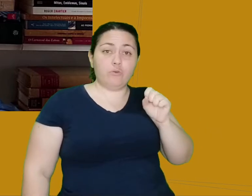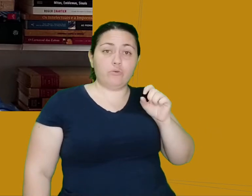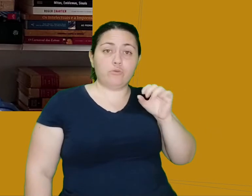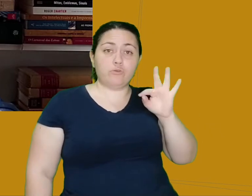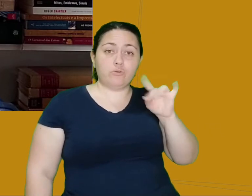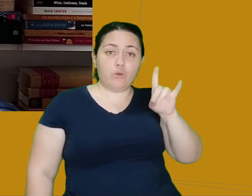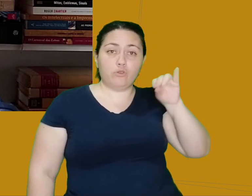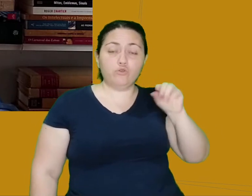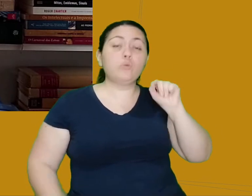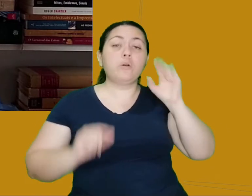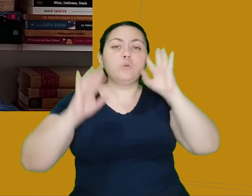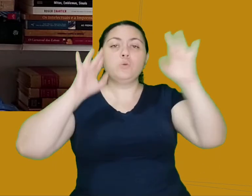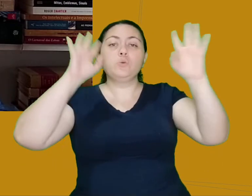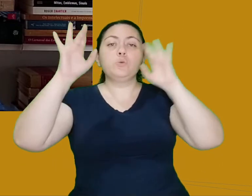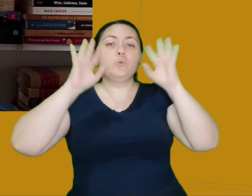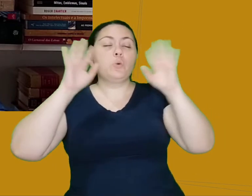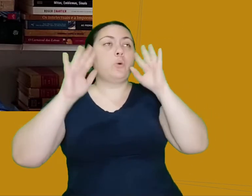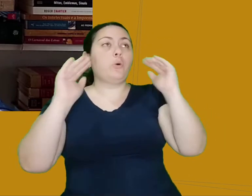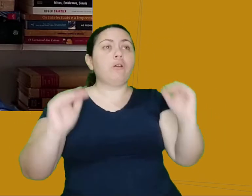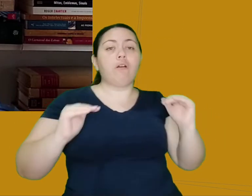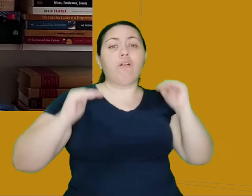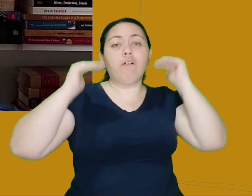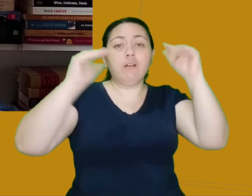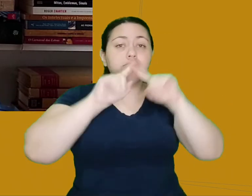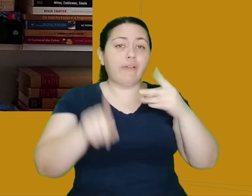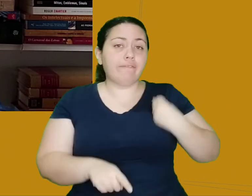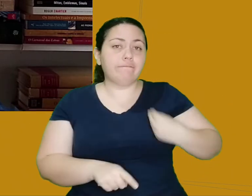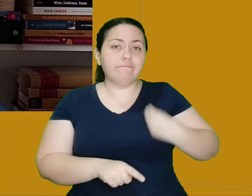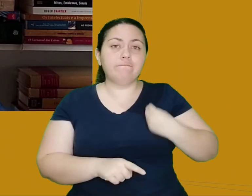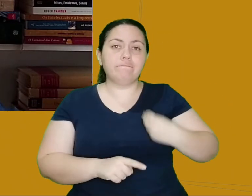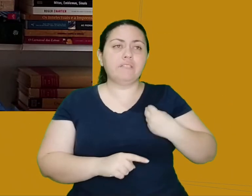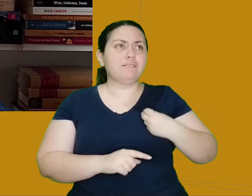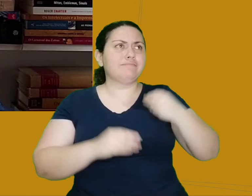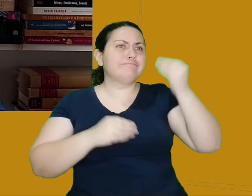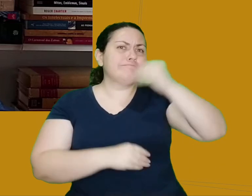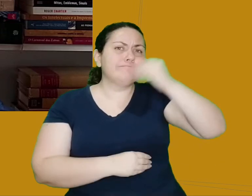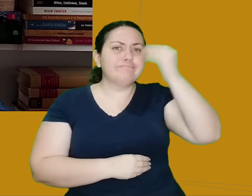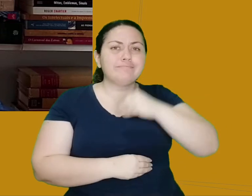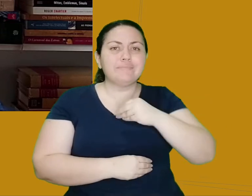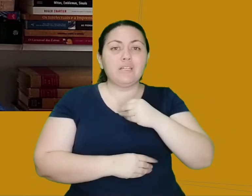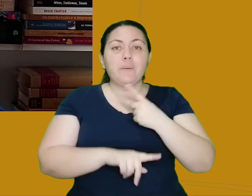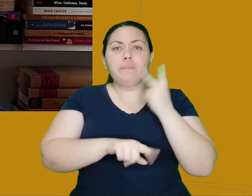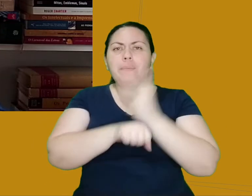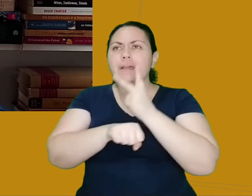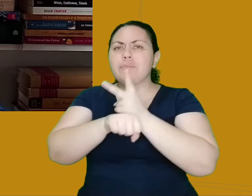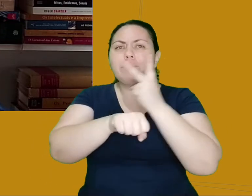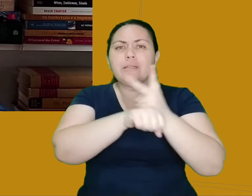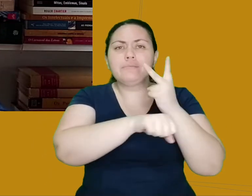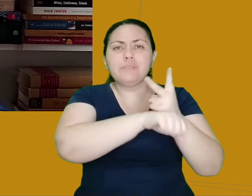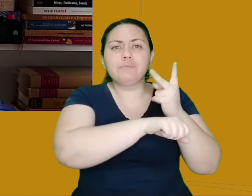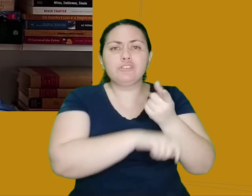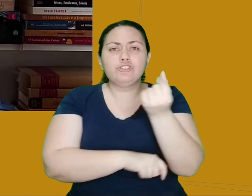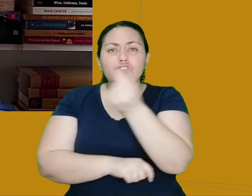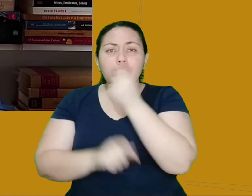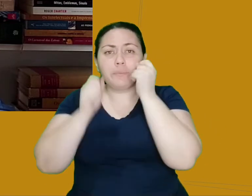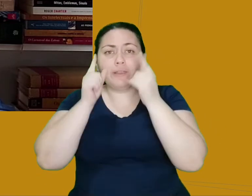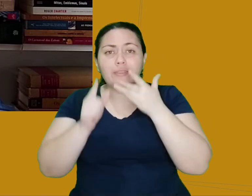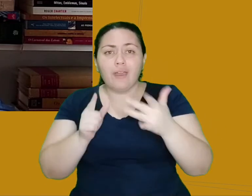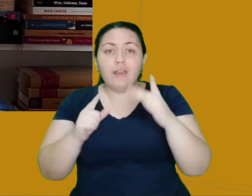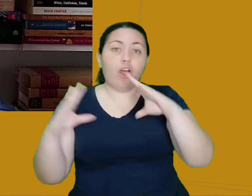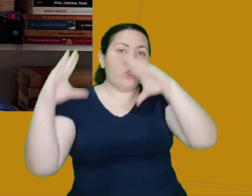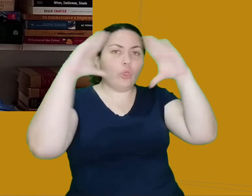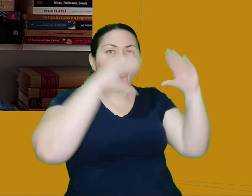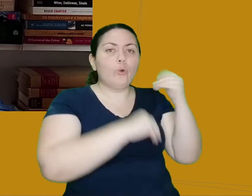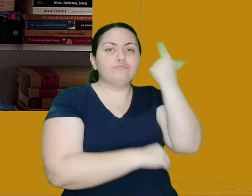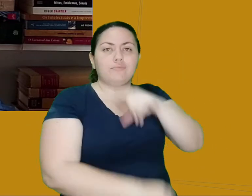perde em delírios de grandeza, enquanto vive uma situação precária, arranjando dinheiro de dia para conseguir jantar à noite. Ao longo do